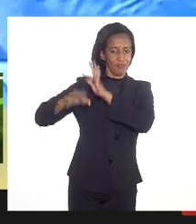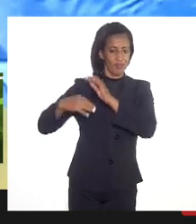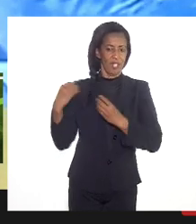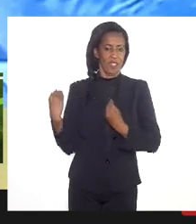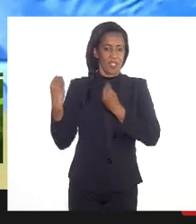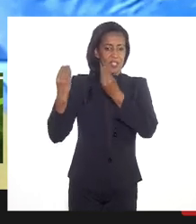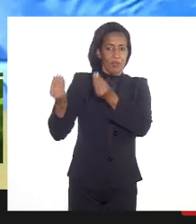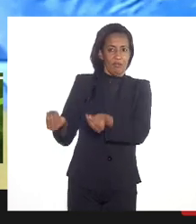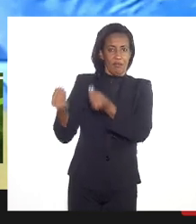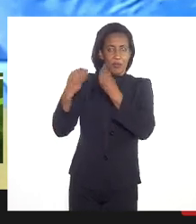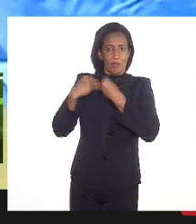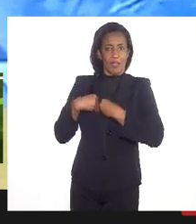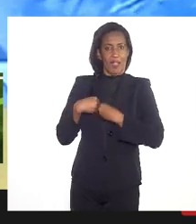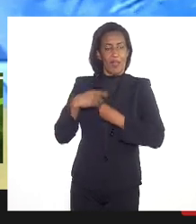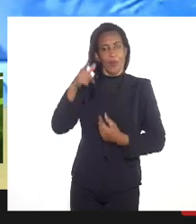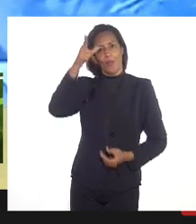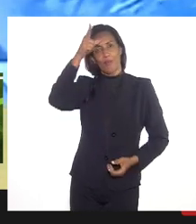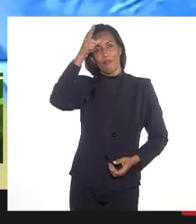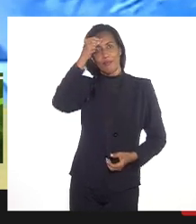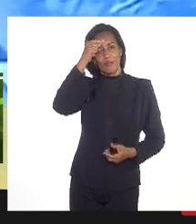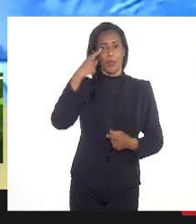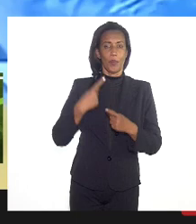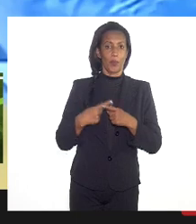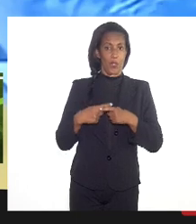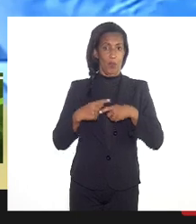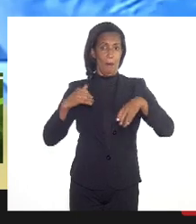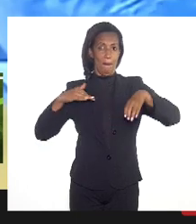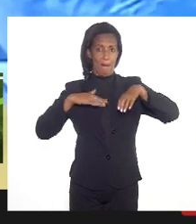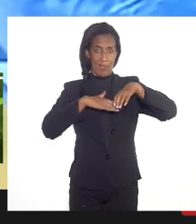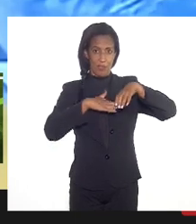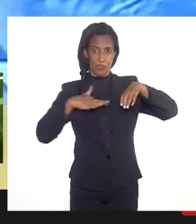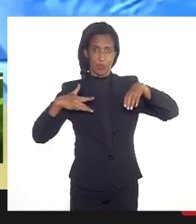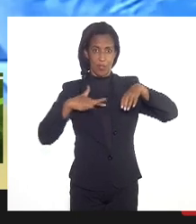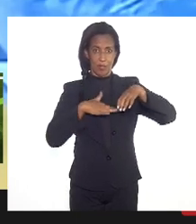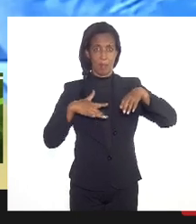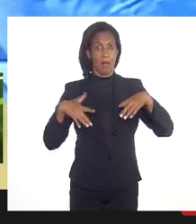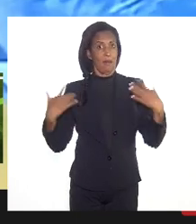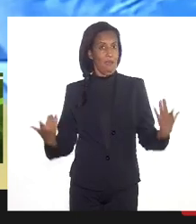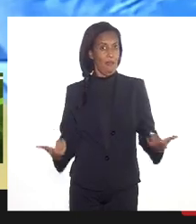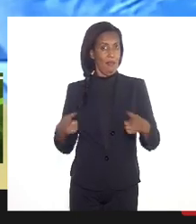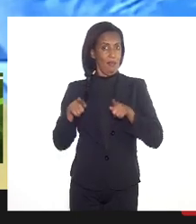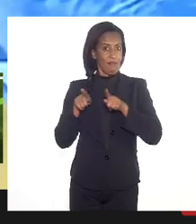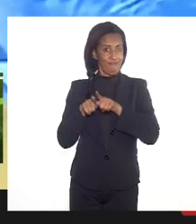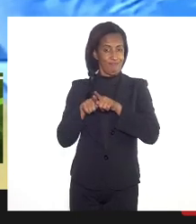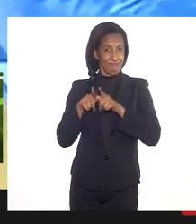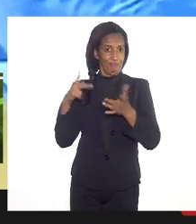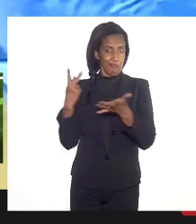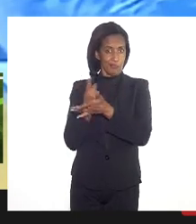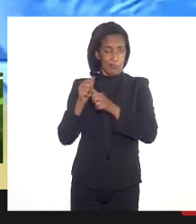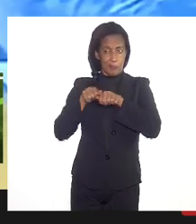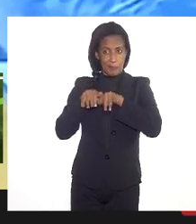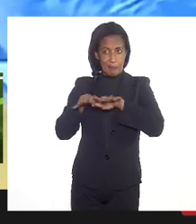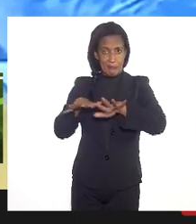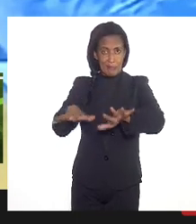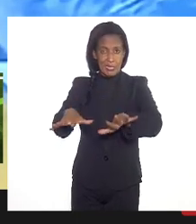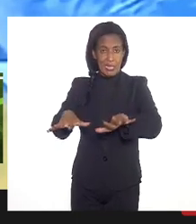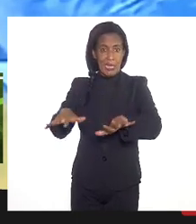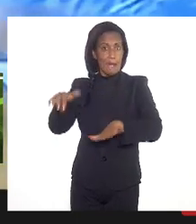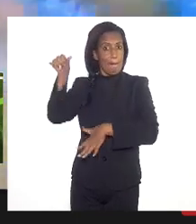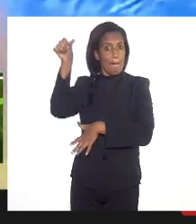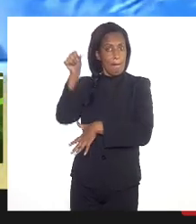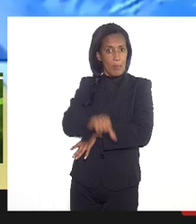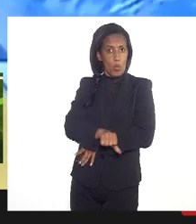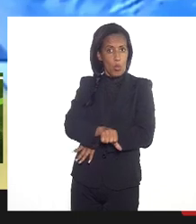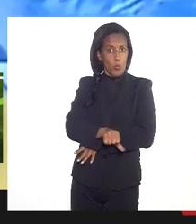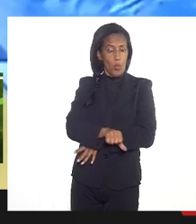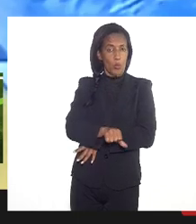para a gente um respiro. Porque hoje a Baía de Guanabara, além do fato da pandemia que se agravou, causou o aumento